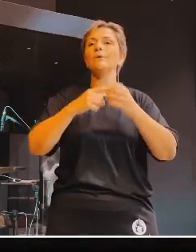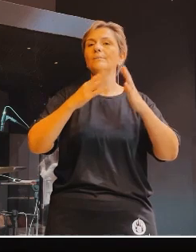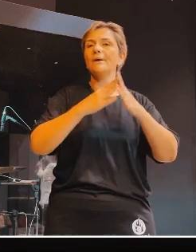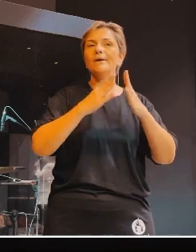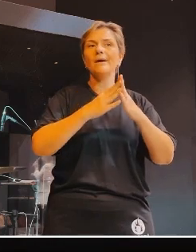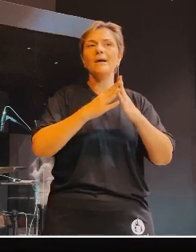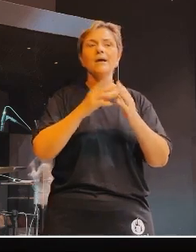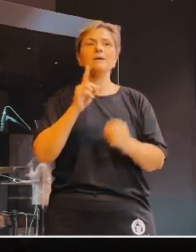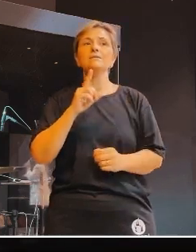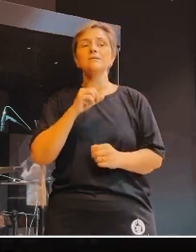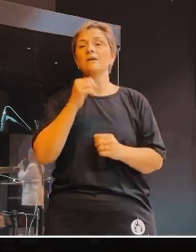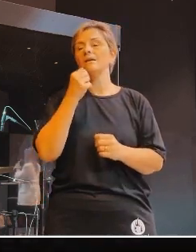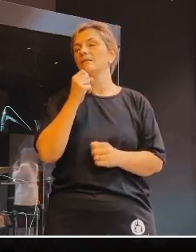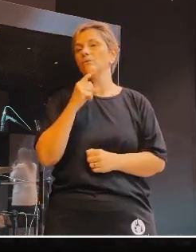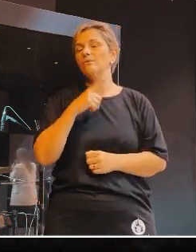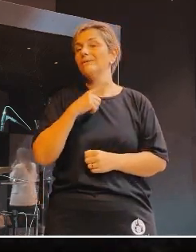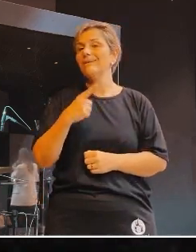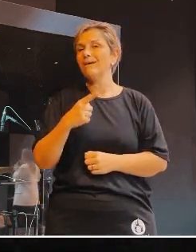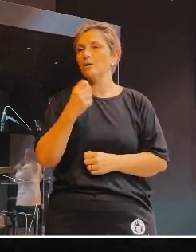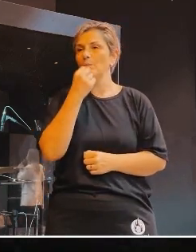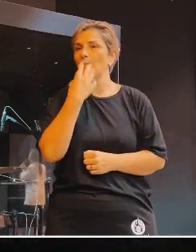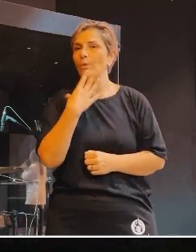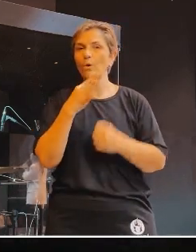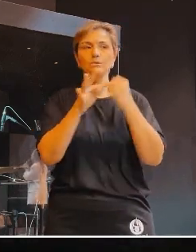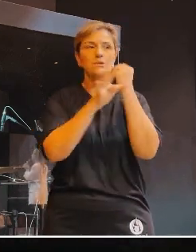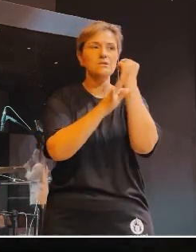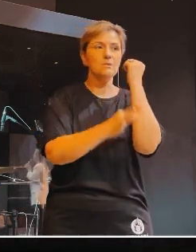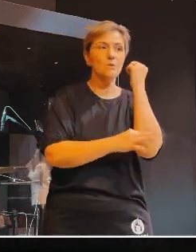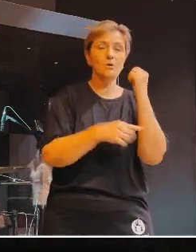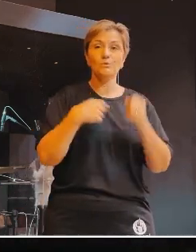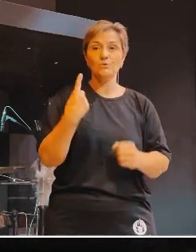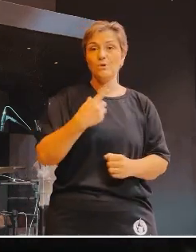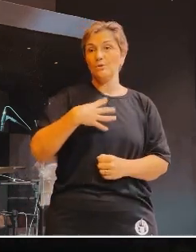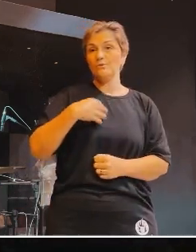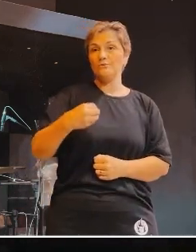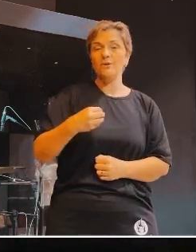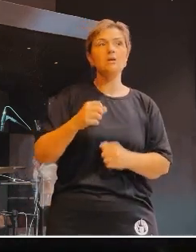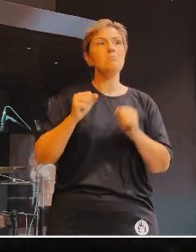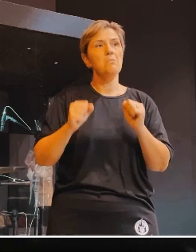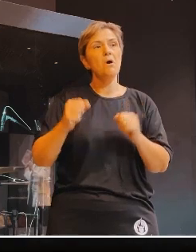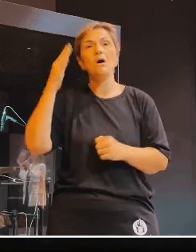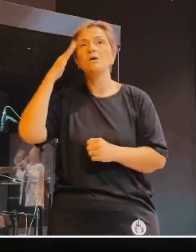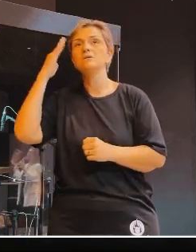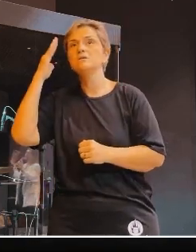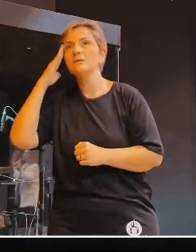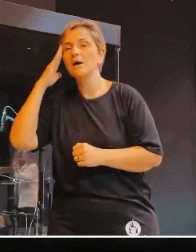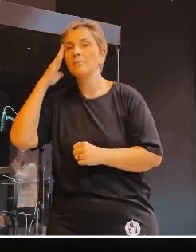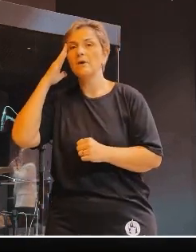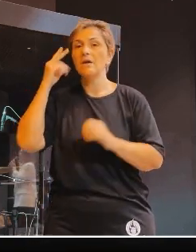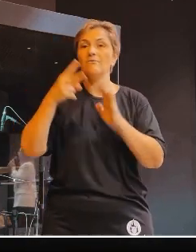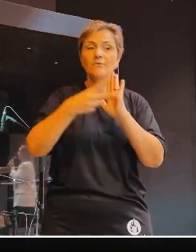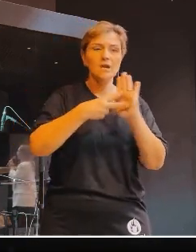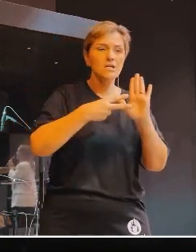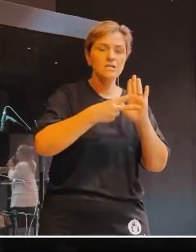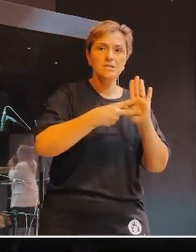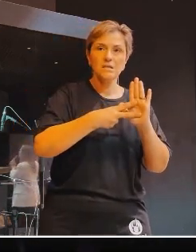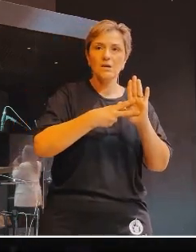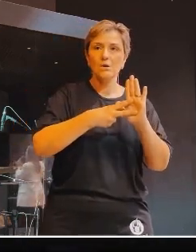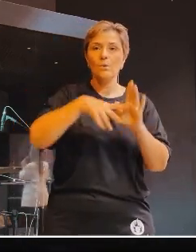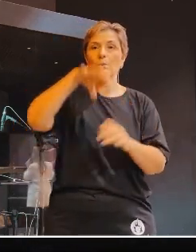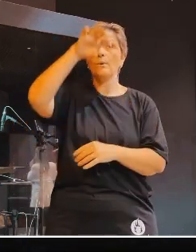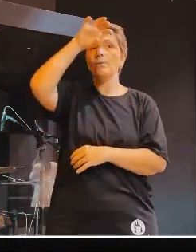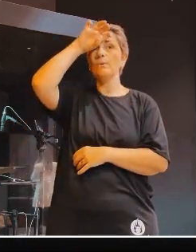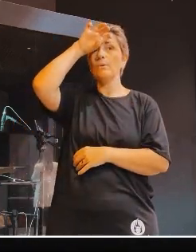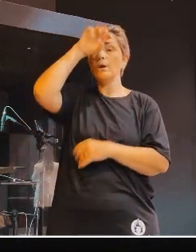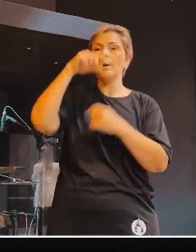A gente pode saber versículos de cor e dar lição de moral em muita gente, mas a nossa